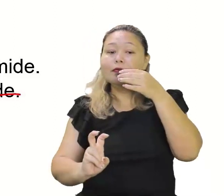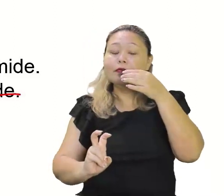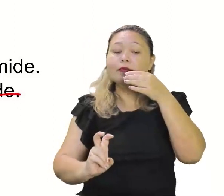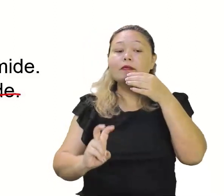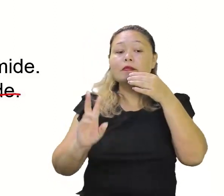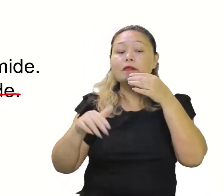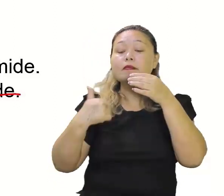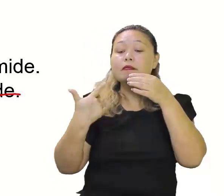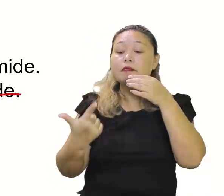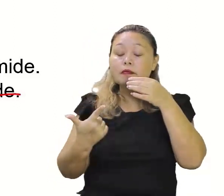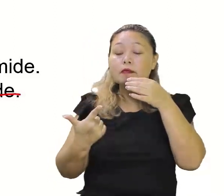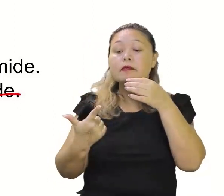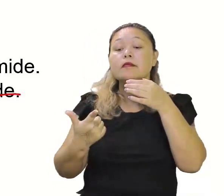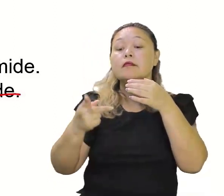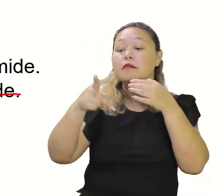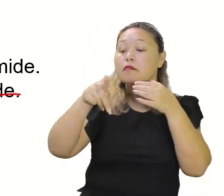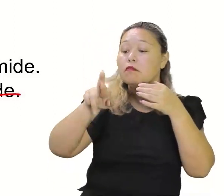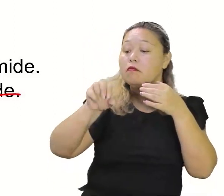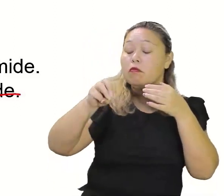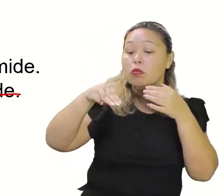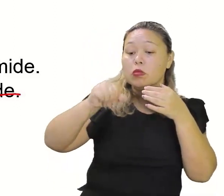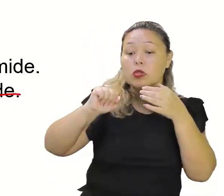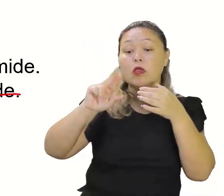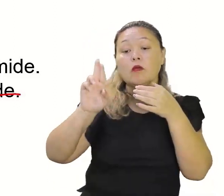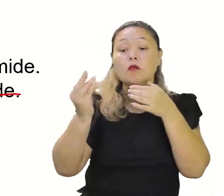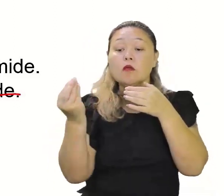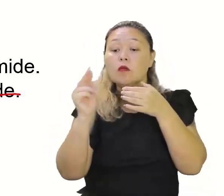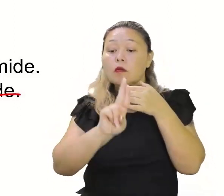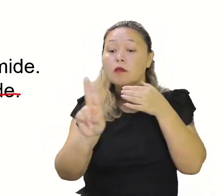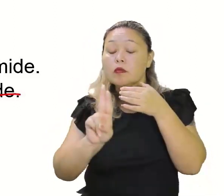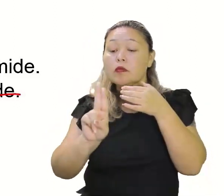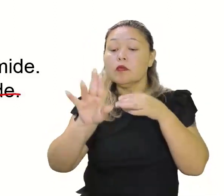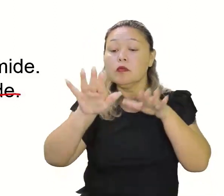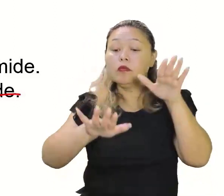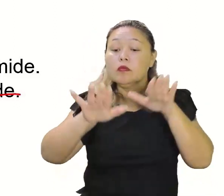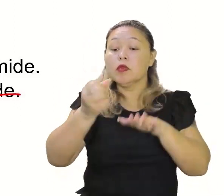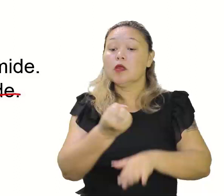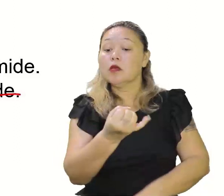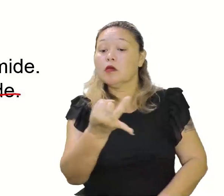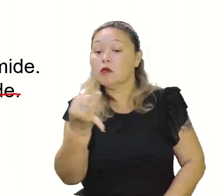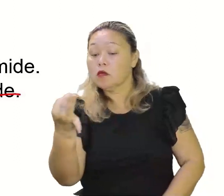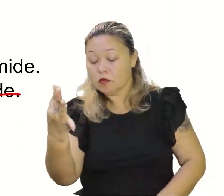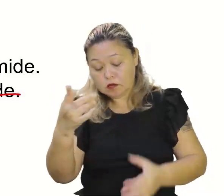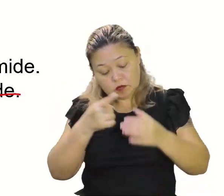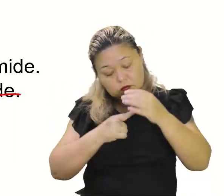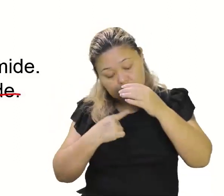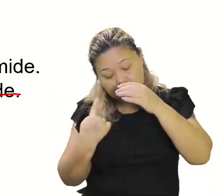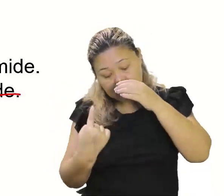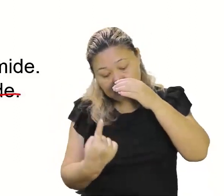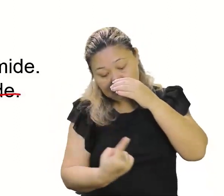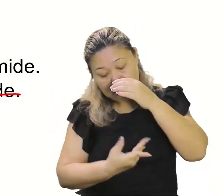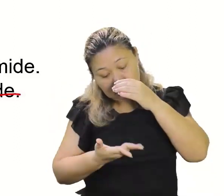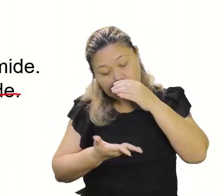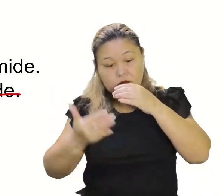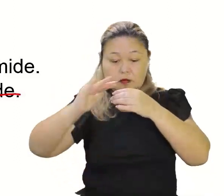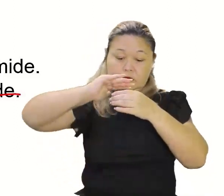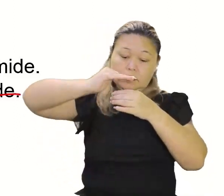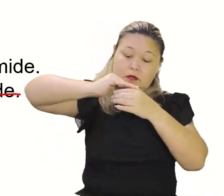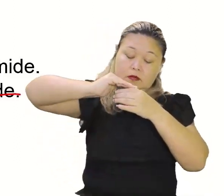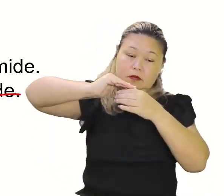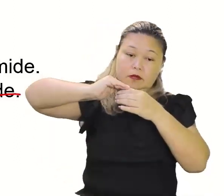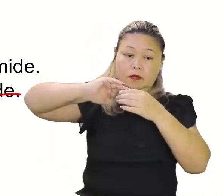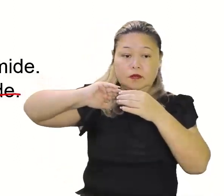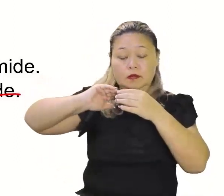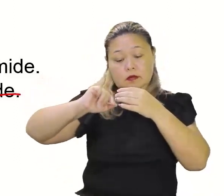lembrando que nos prismas o nome é dado de acordo com a quantidade de lados que tem na base. Então, se a base